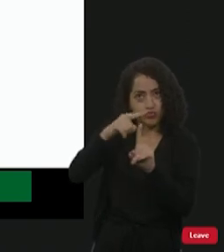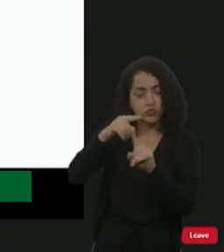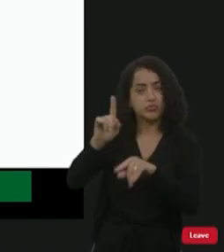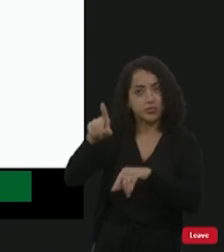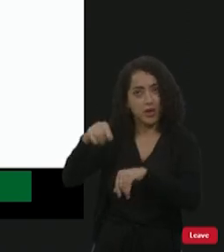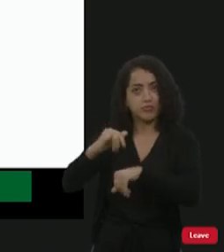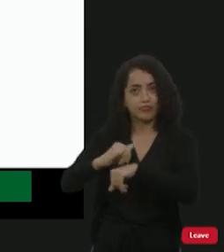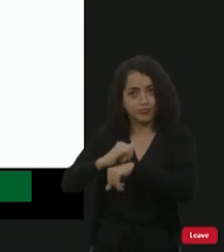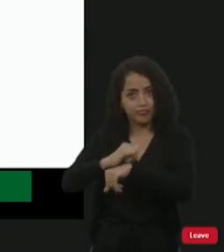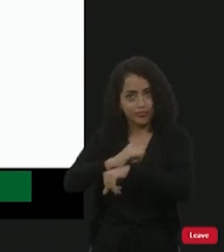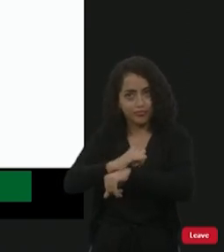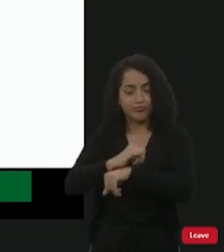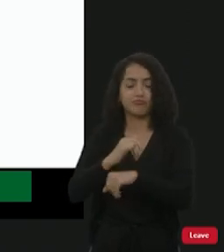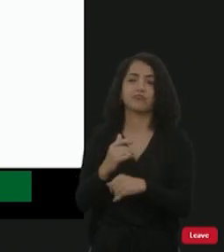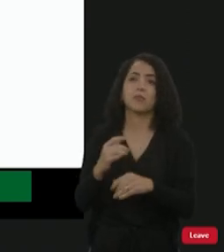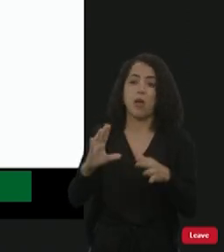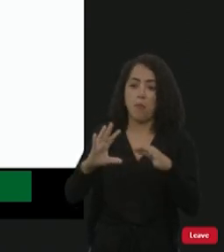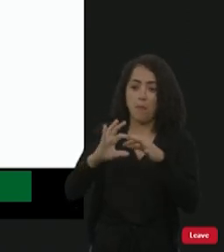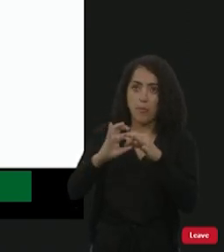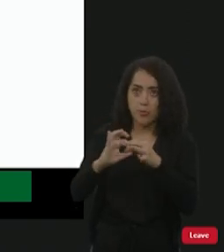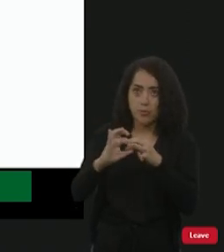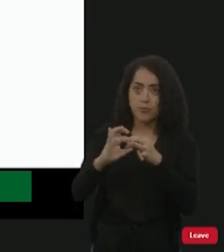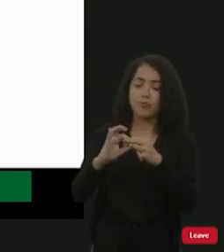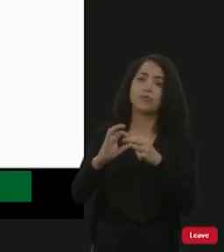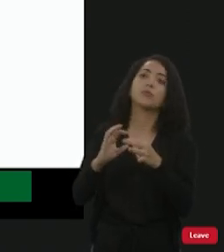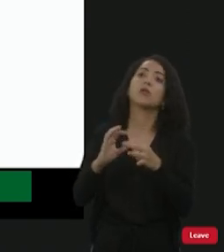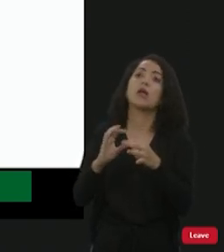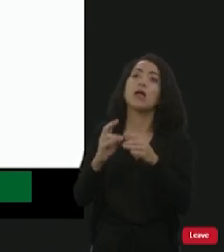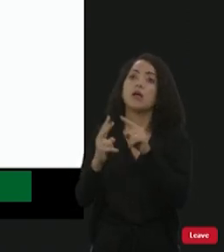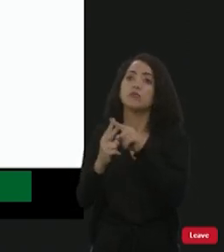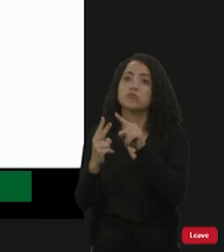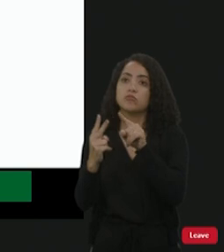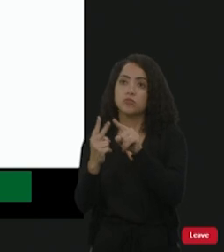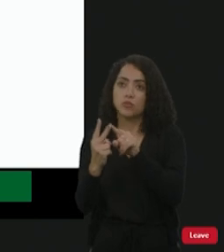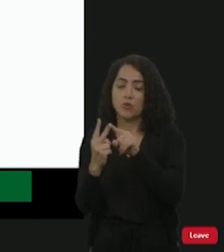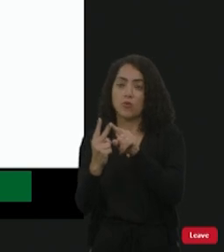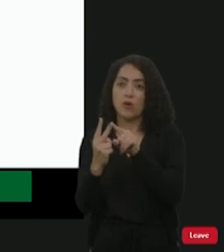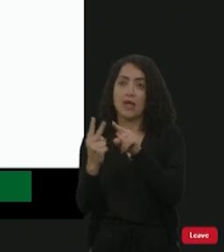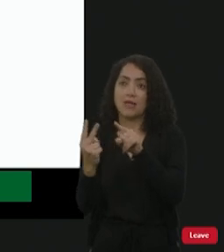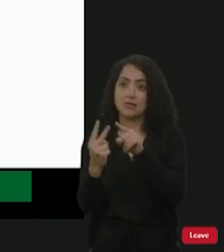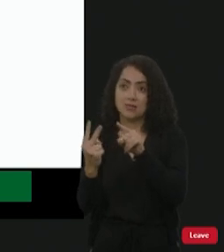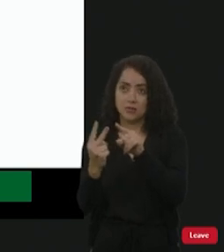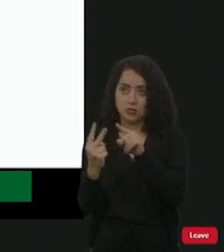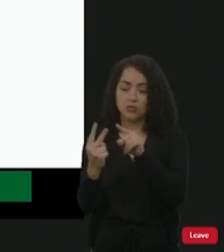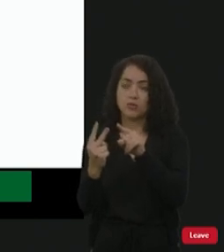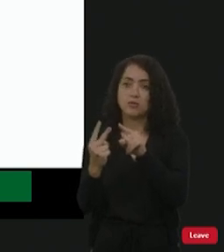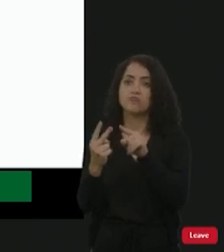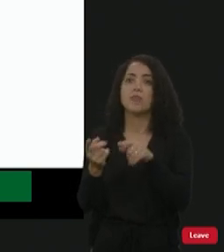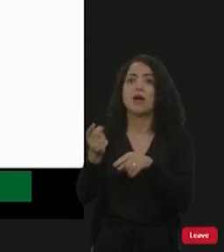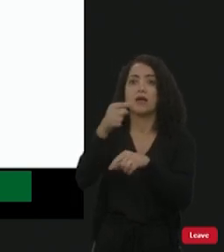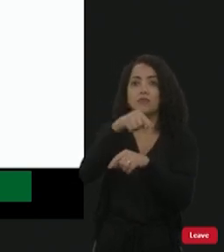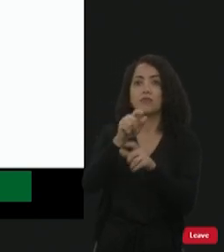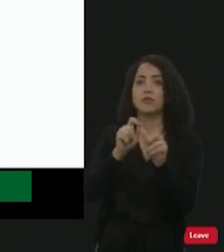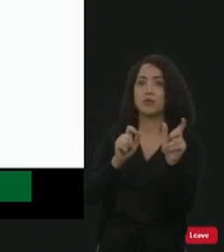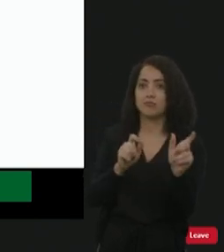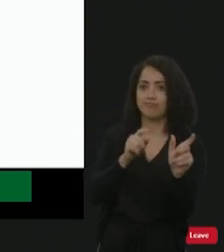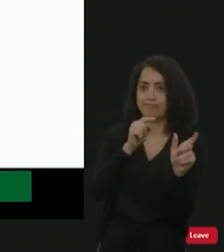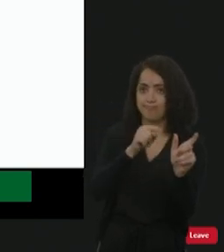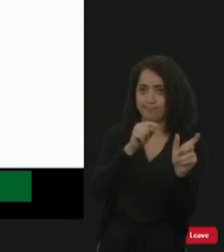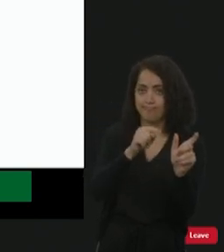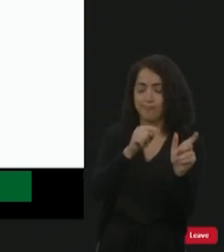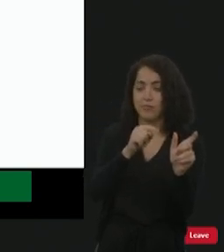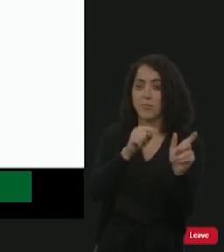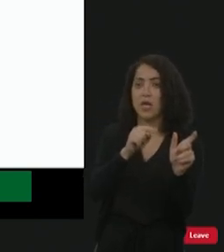Então, a junção da ceramida com a fosfocolina, ela gera esse esfingomielina. E tudo que a gente tem